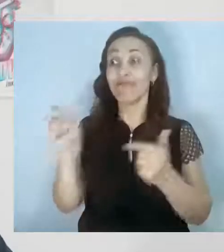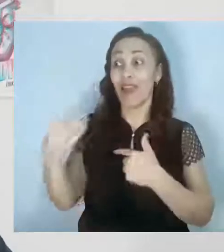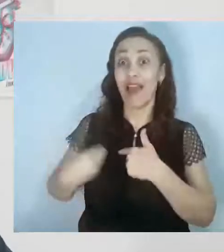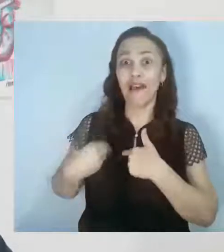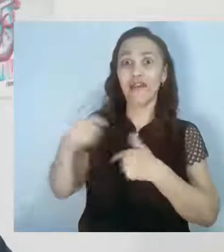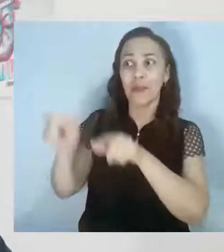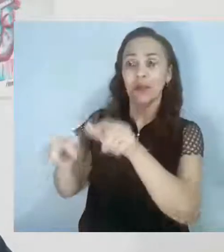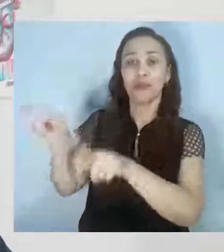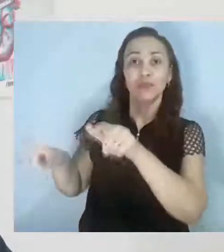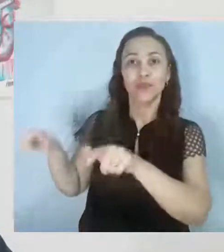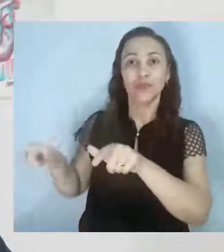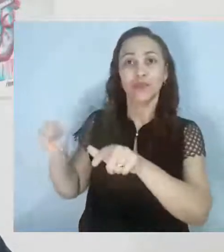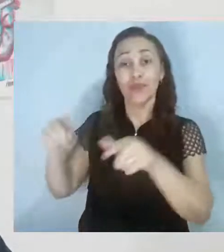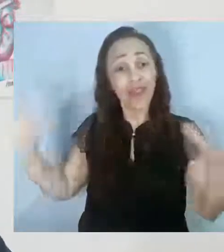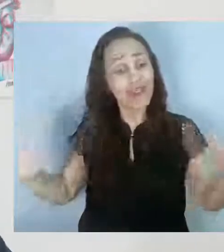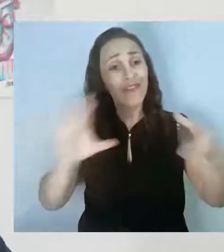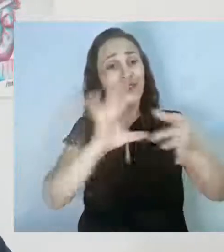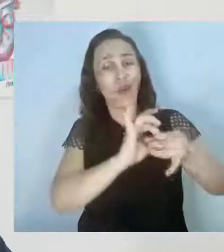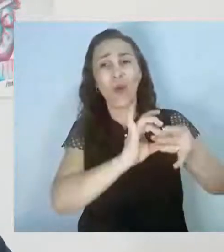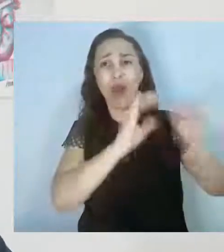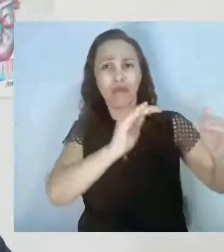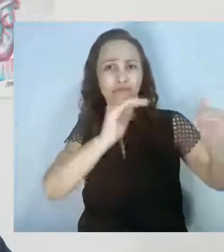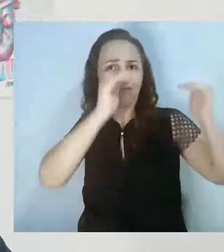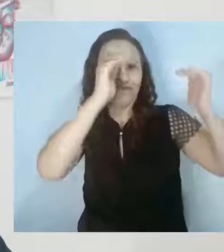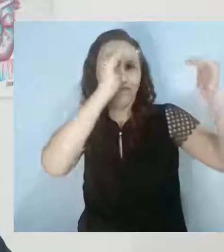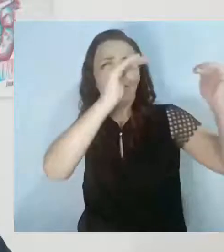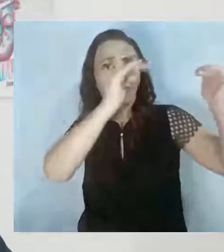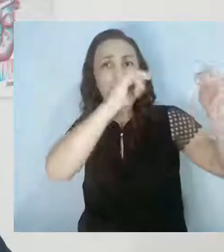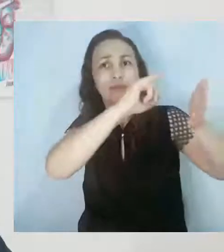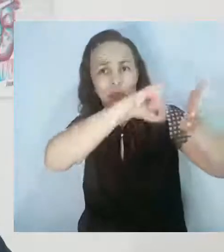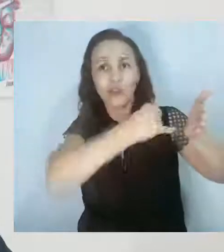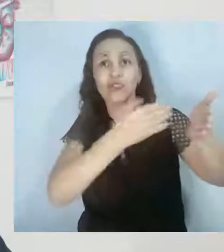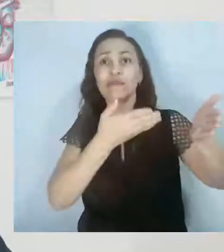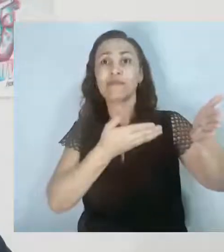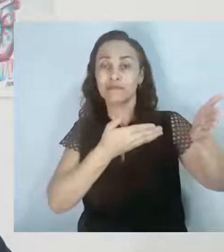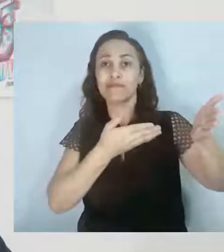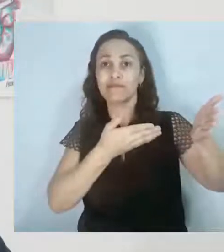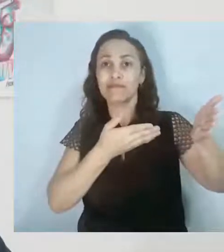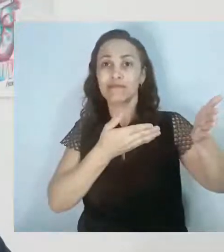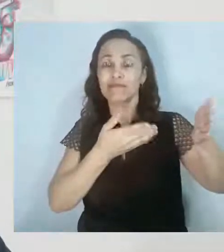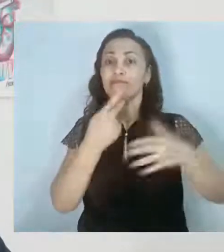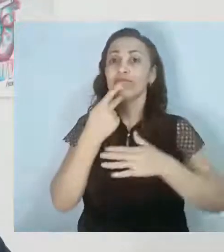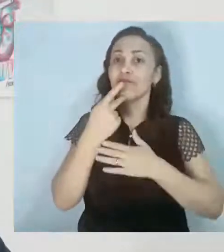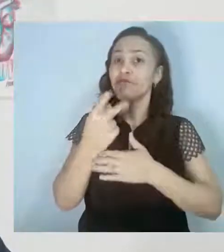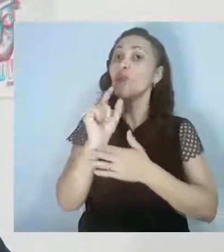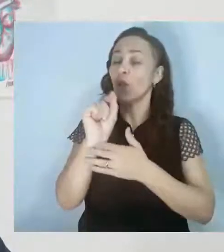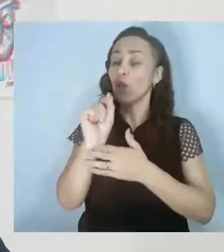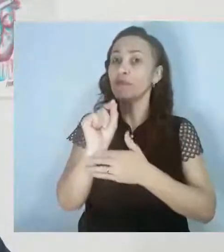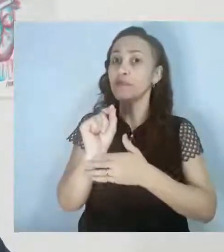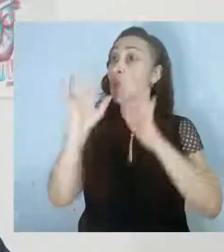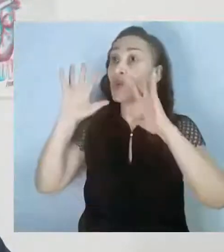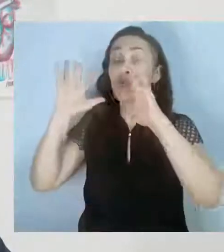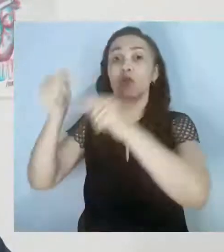pessoas, porque associa ao patrono, ao grande, o magnífico São José. Ele diz: todos podem encontrar em